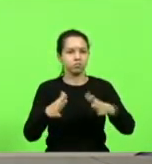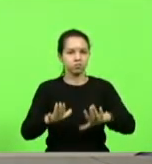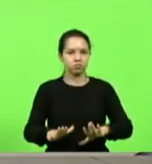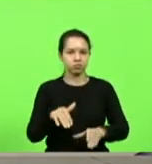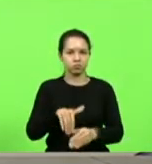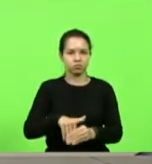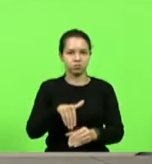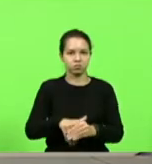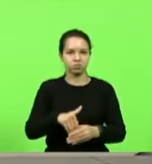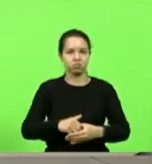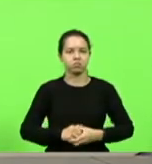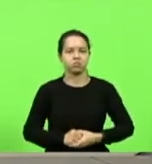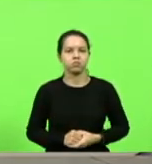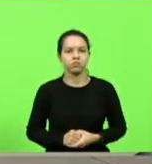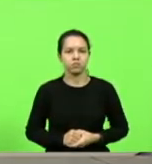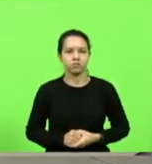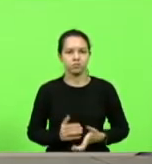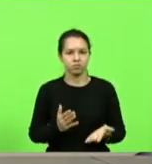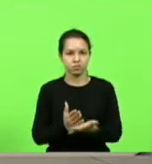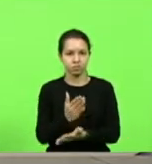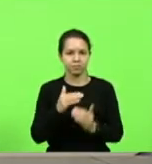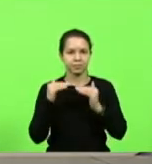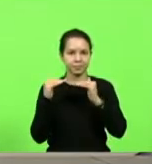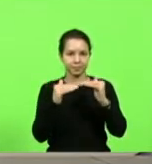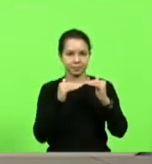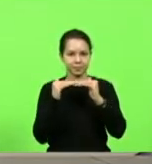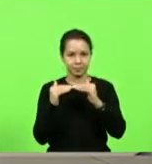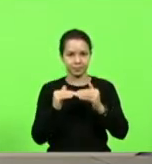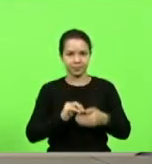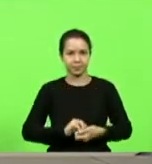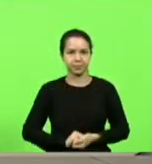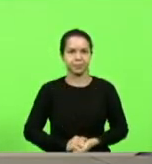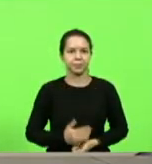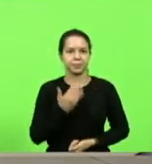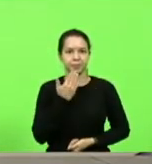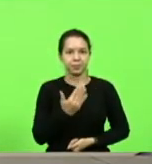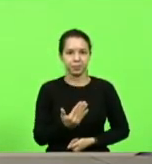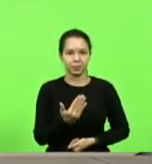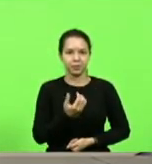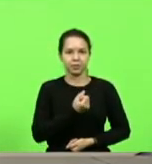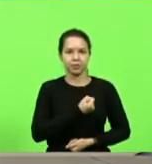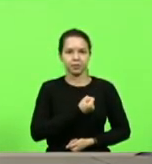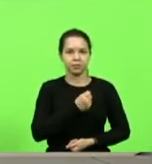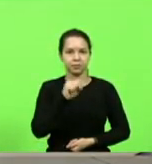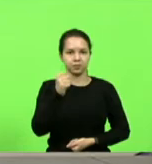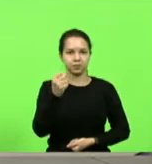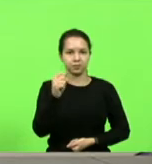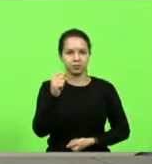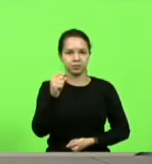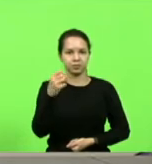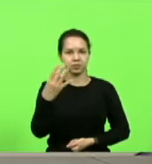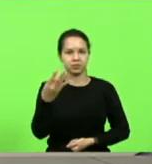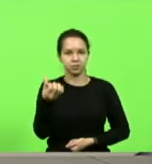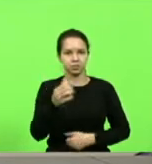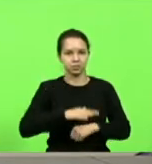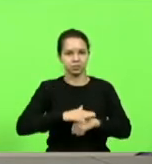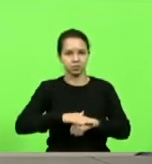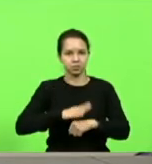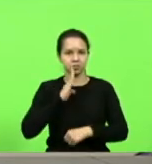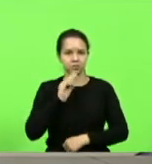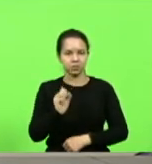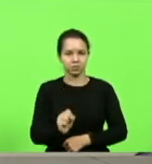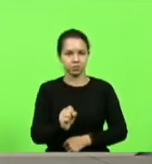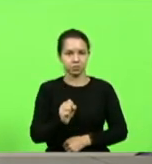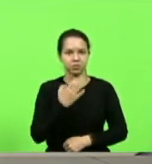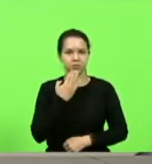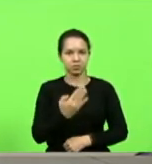aprovam, permaneçam como se encontram. Aprovado por unanimidade. Requerimentos. Requerimento 846, autor deputado Bruno Souza,